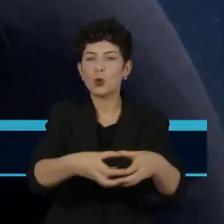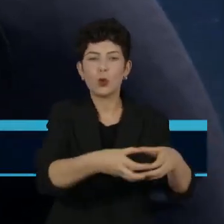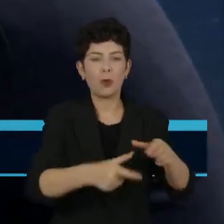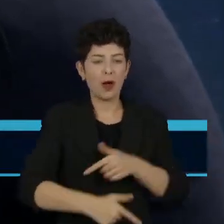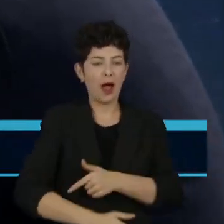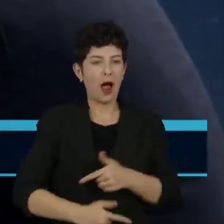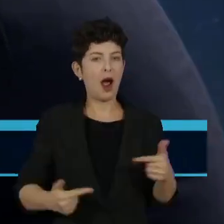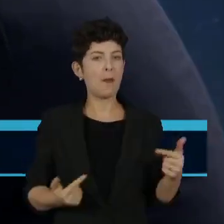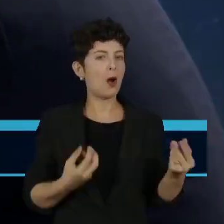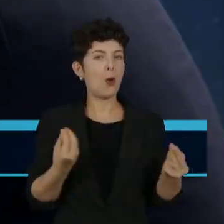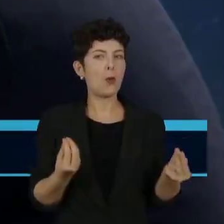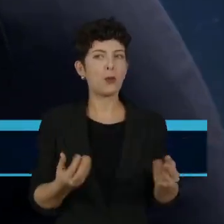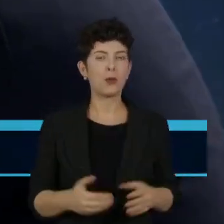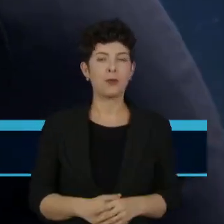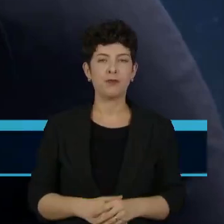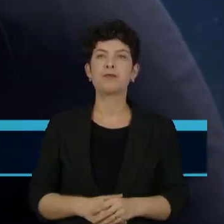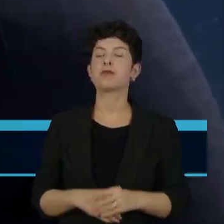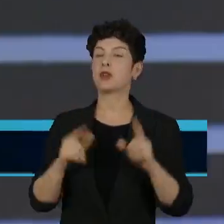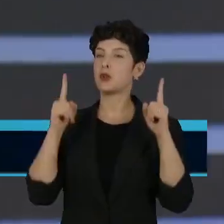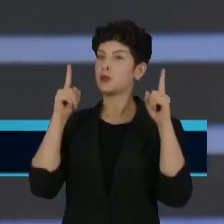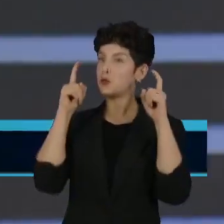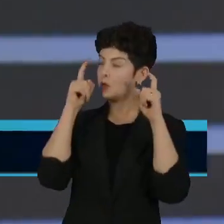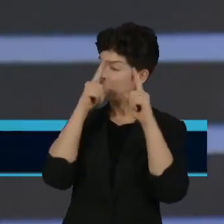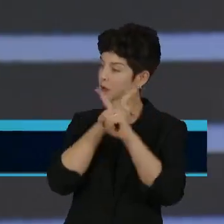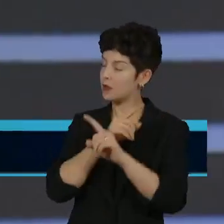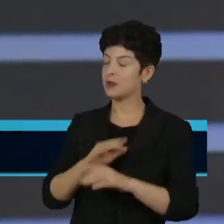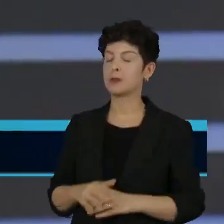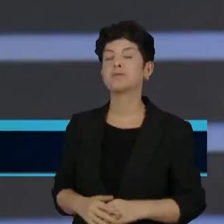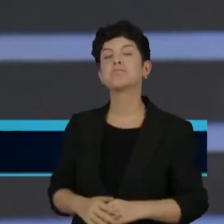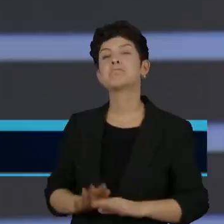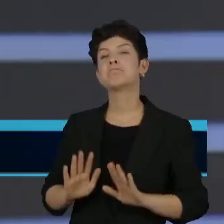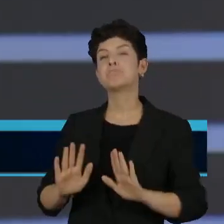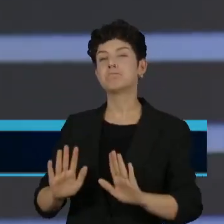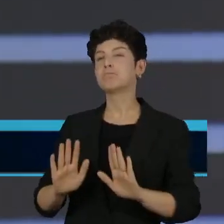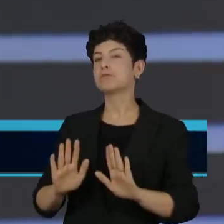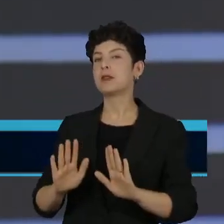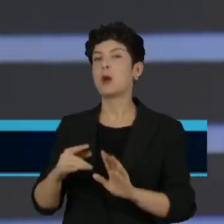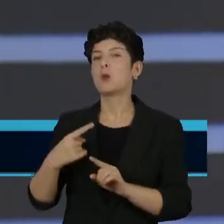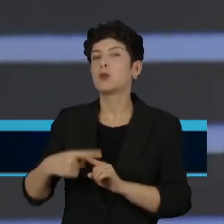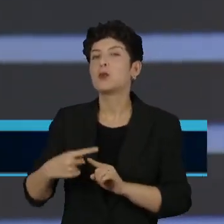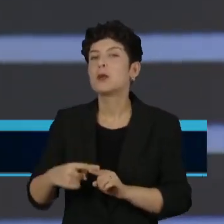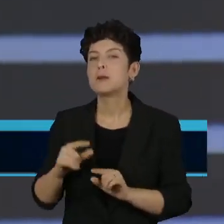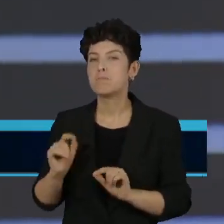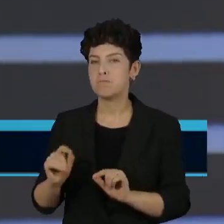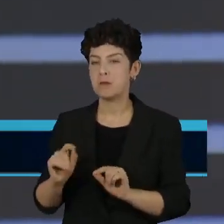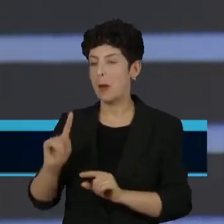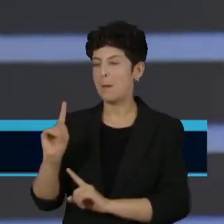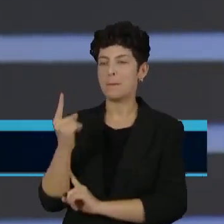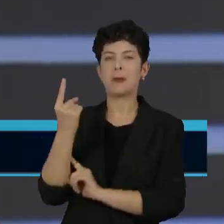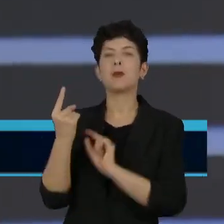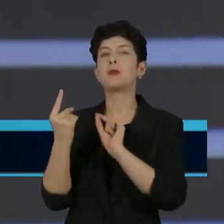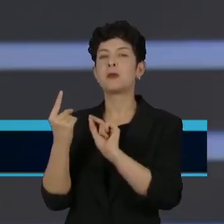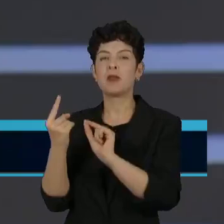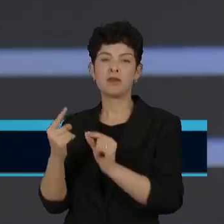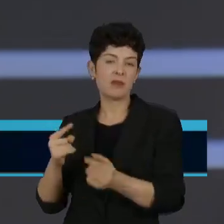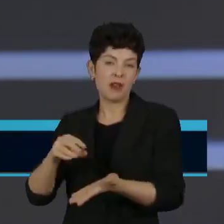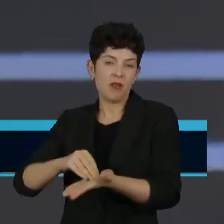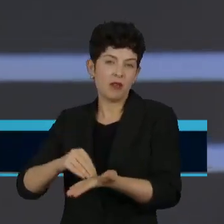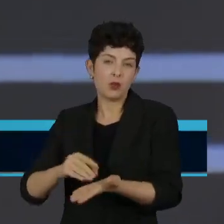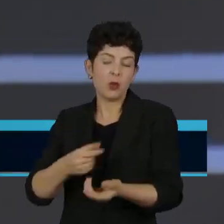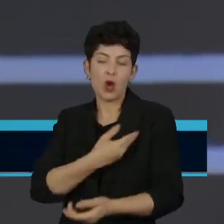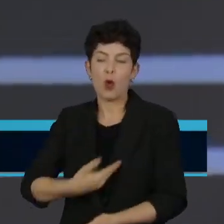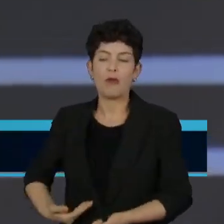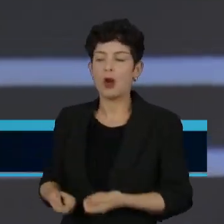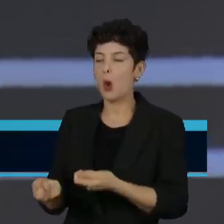armados? Difícil, mas a principal causa, na minha opinião, ou a primeira causa, é a ausência de Estado.